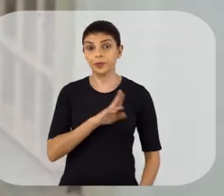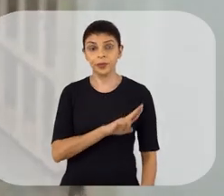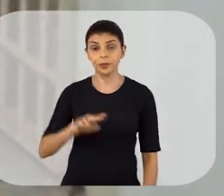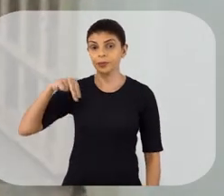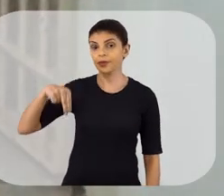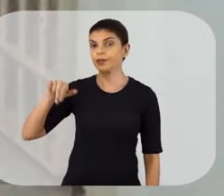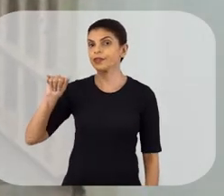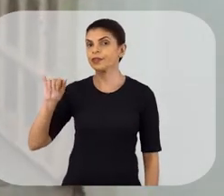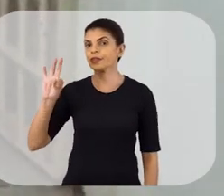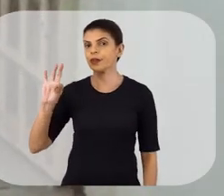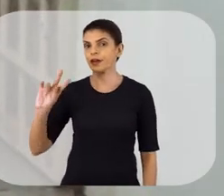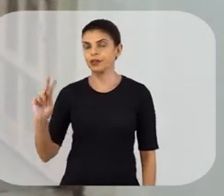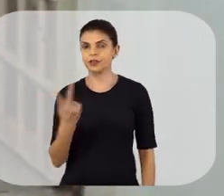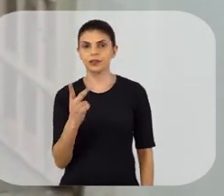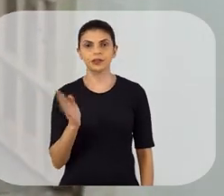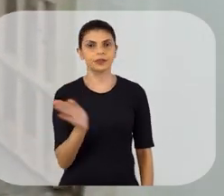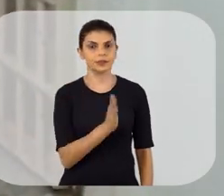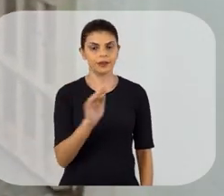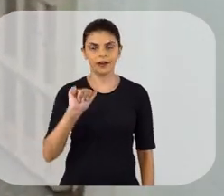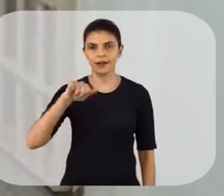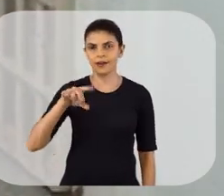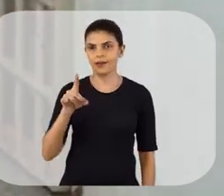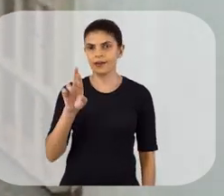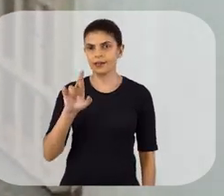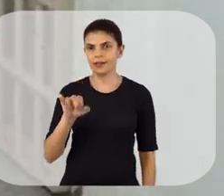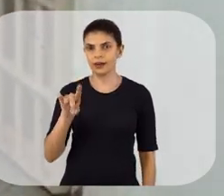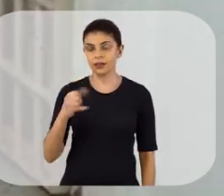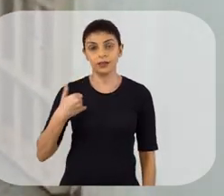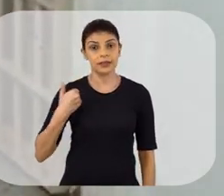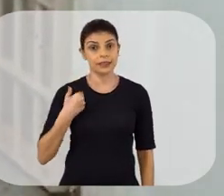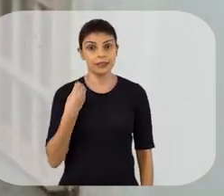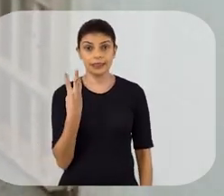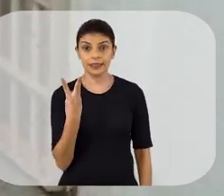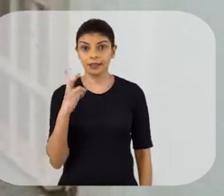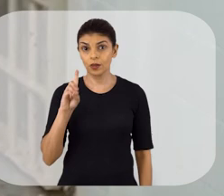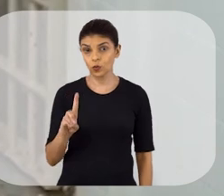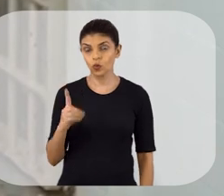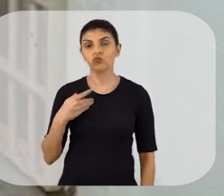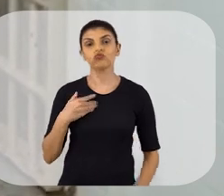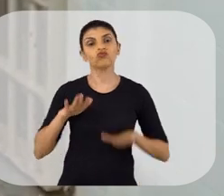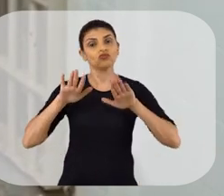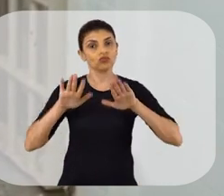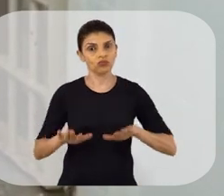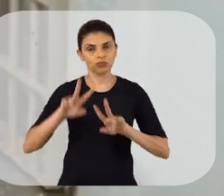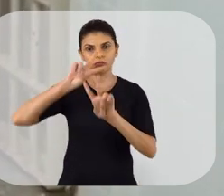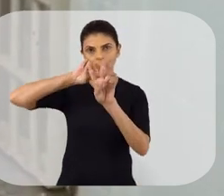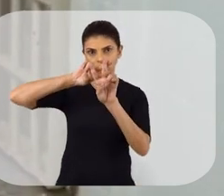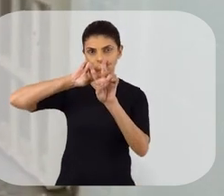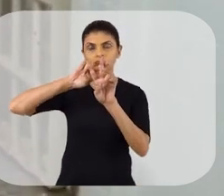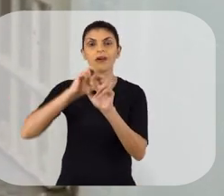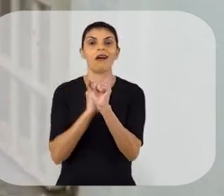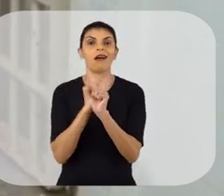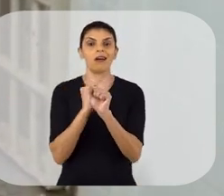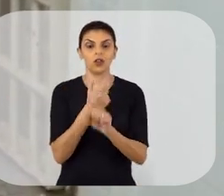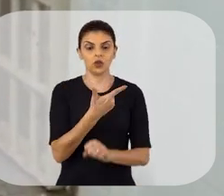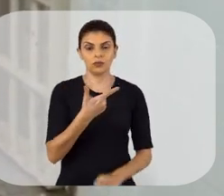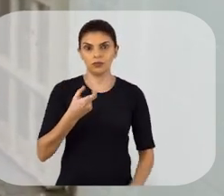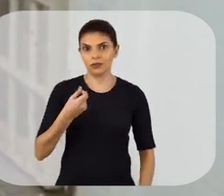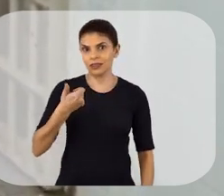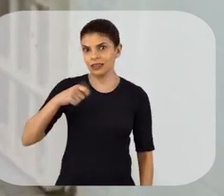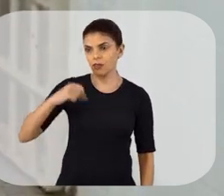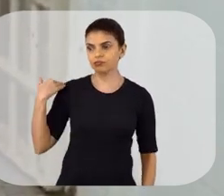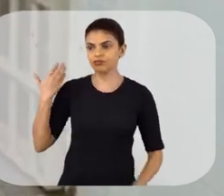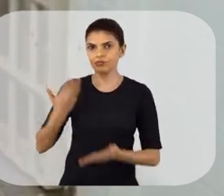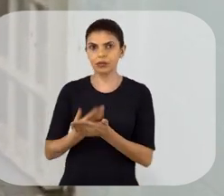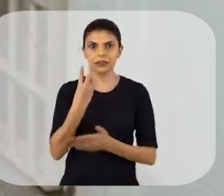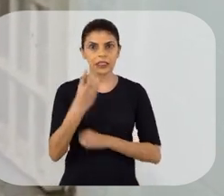nome é Nath Andrade, tenho 31 anos, estou aqui desde 2019, faz 3 anos,